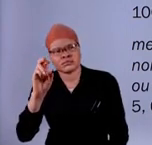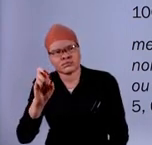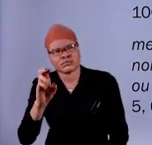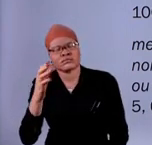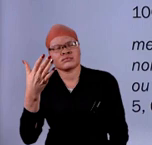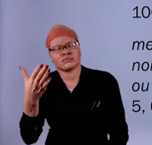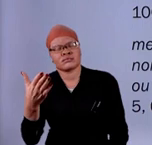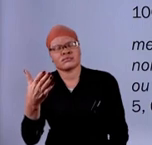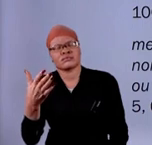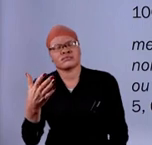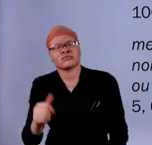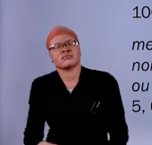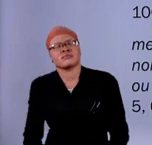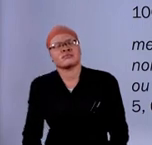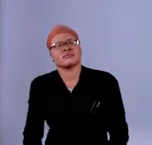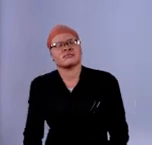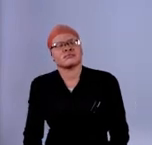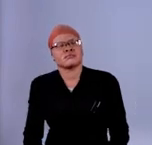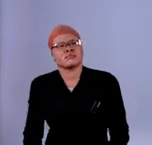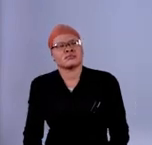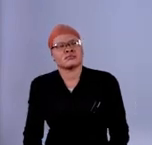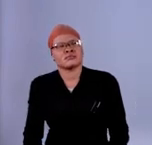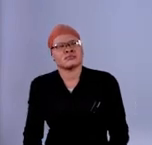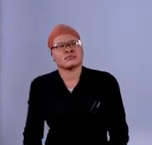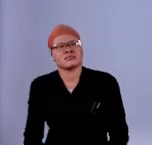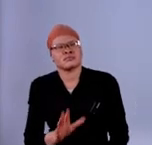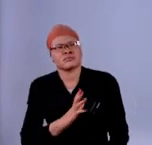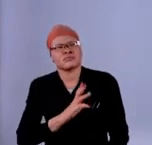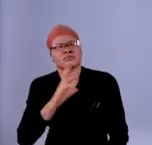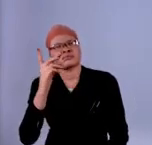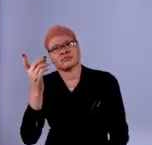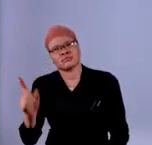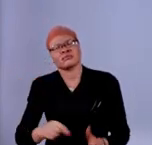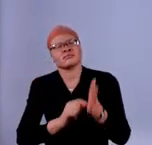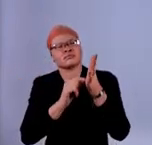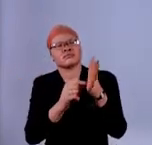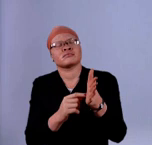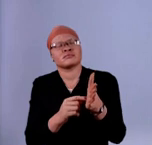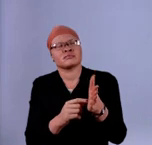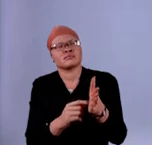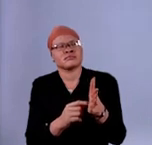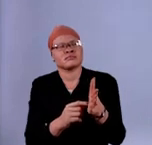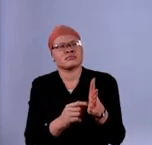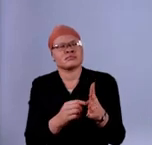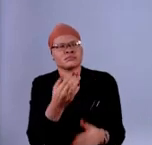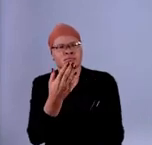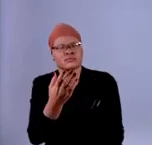10 100 ou 1000 nós temos outro exemplo